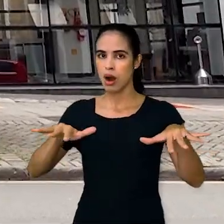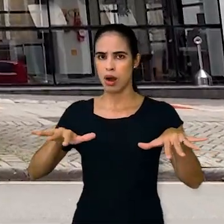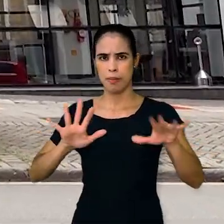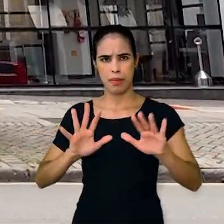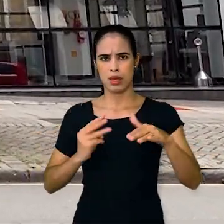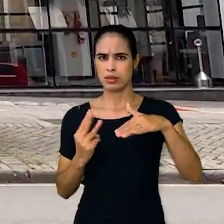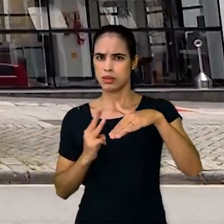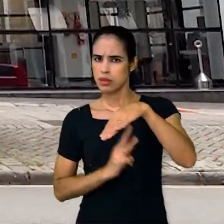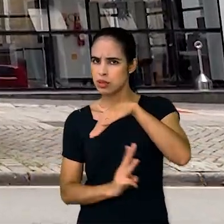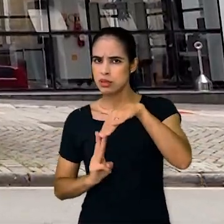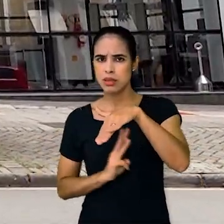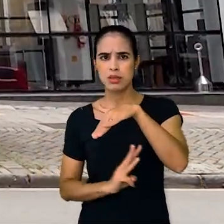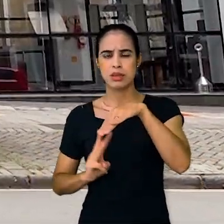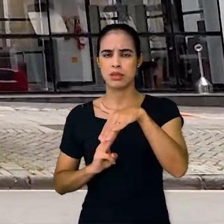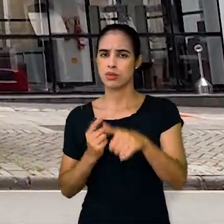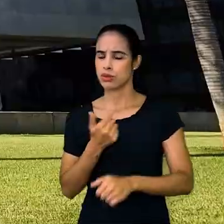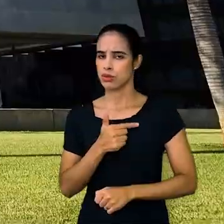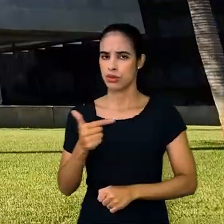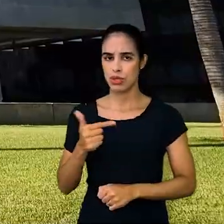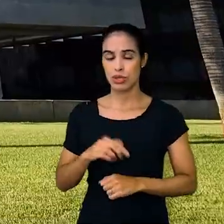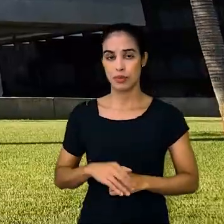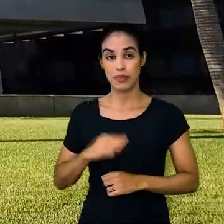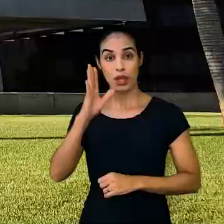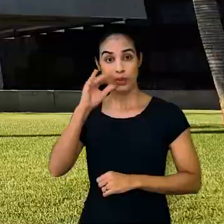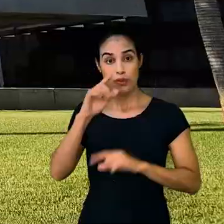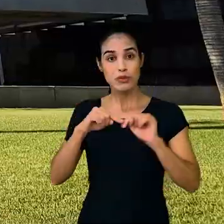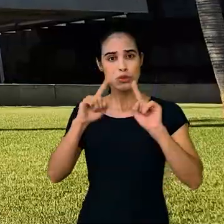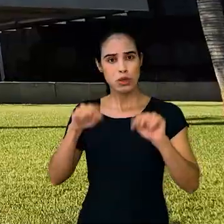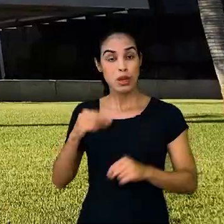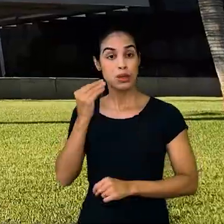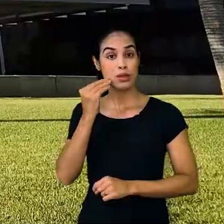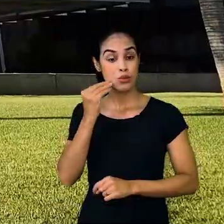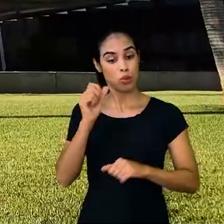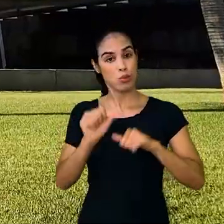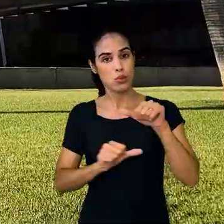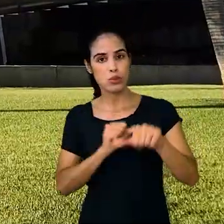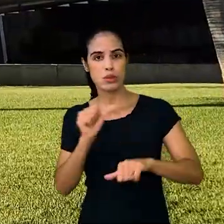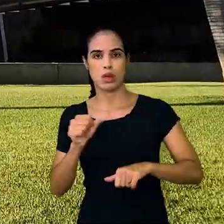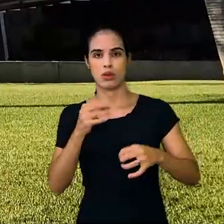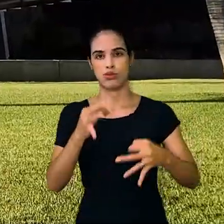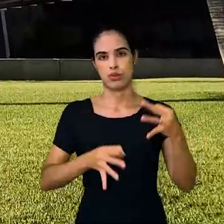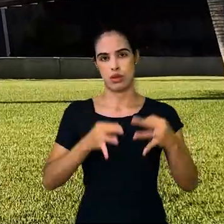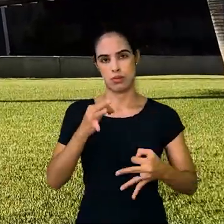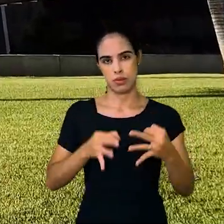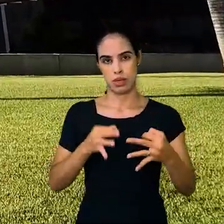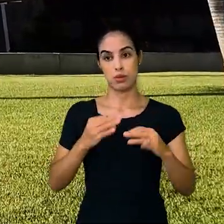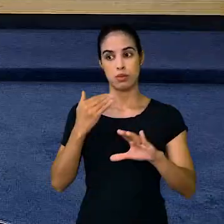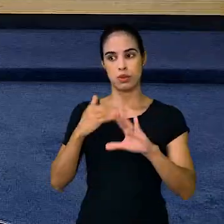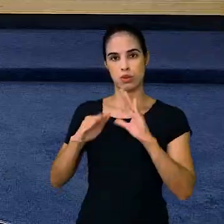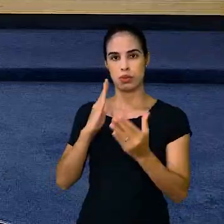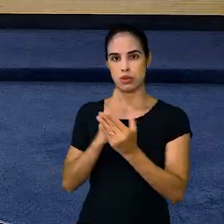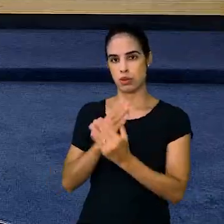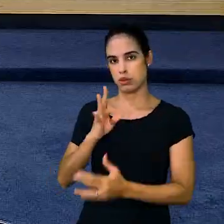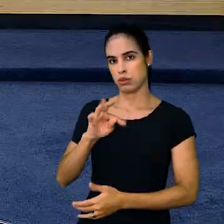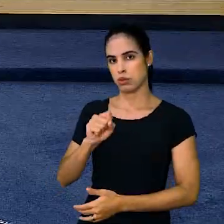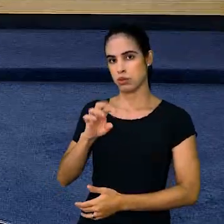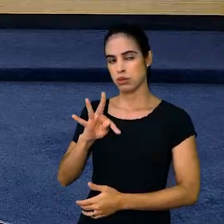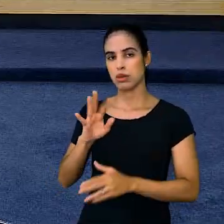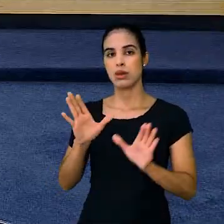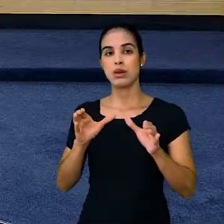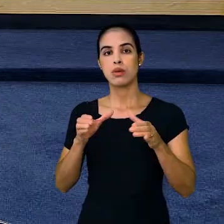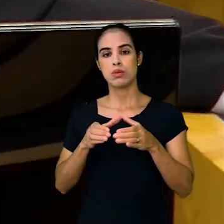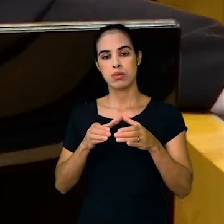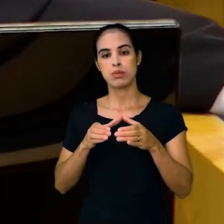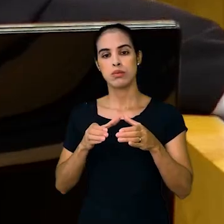qualquer terceirização de mão de obra. A trabalhadora tentou mudar a decisão no TST, mas o relator na 1ª